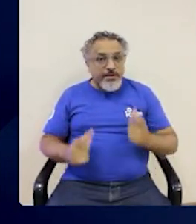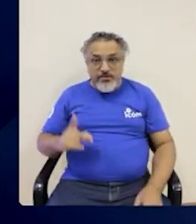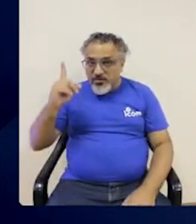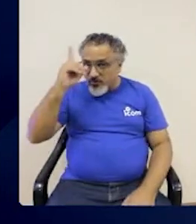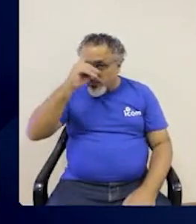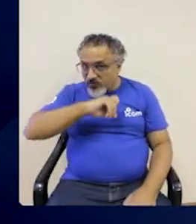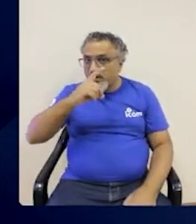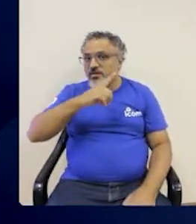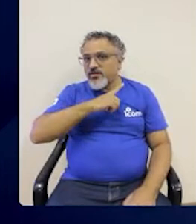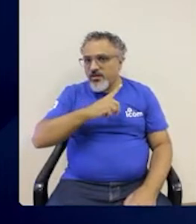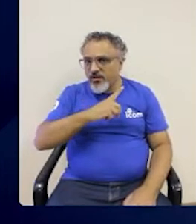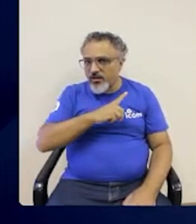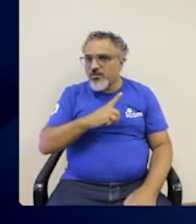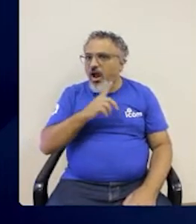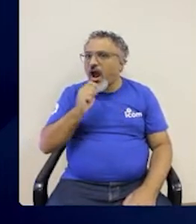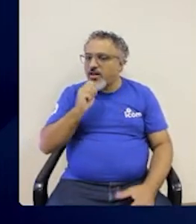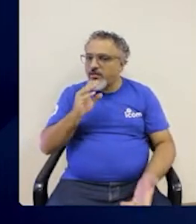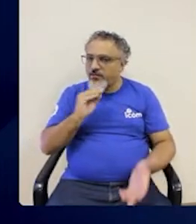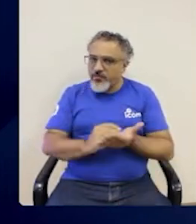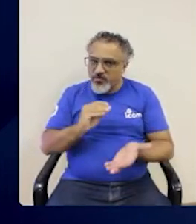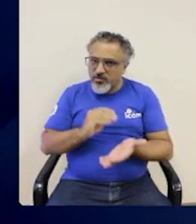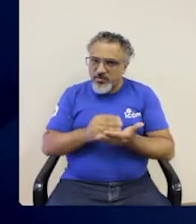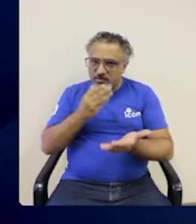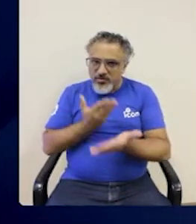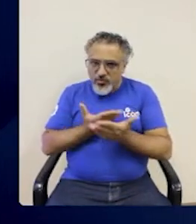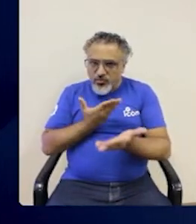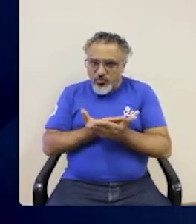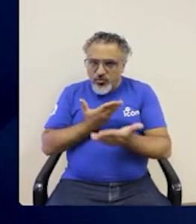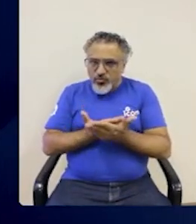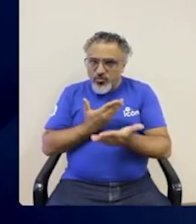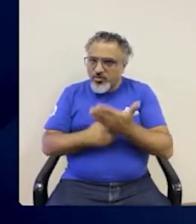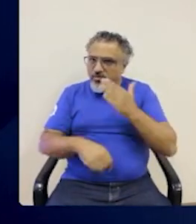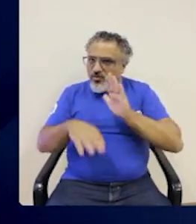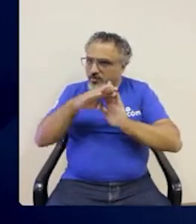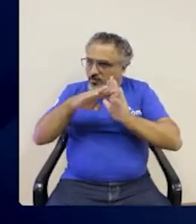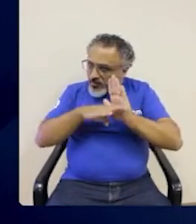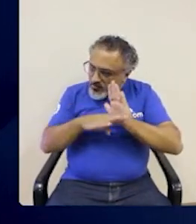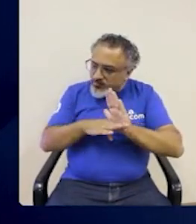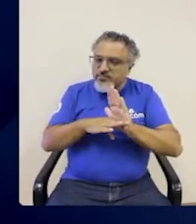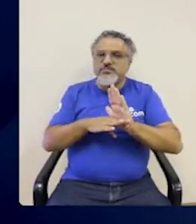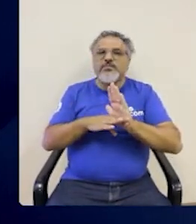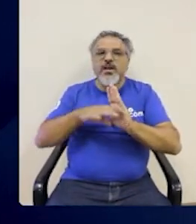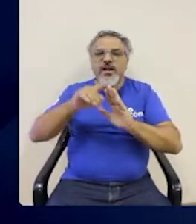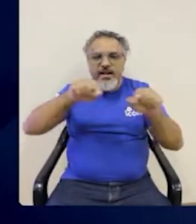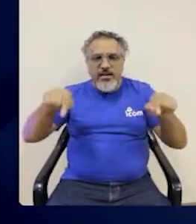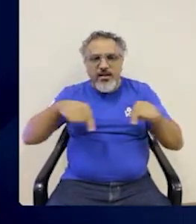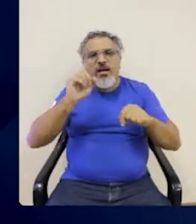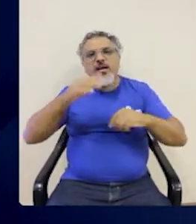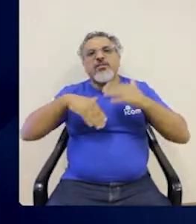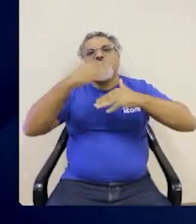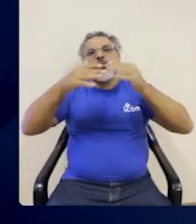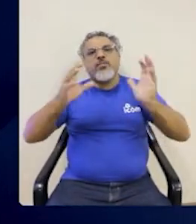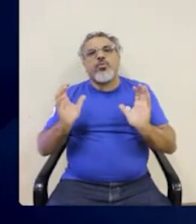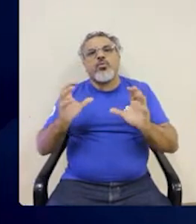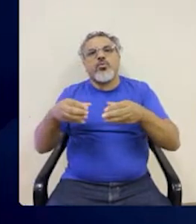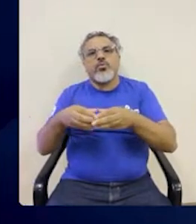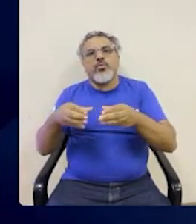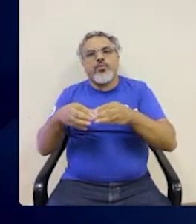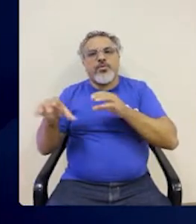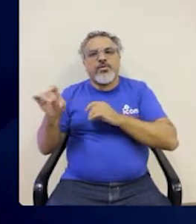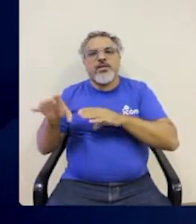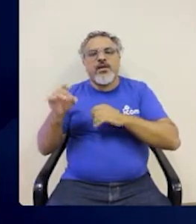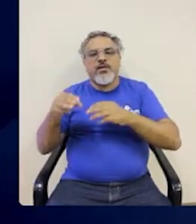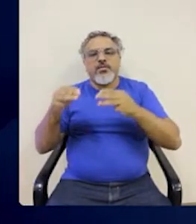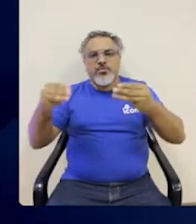se descreve, que tem muito se estudado, uma vez que muitas dessas diretrizes e protocolos clínicos são desenvolvidos por uma equipe técnica do Ministério